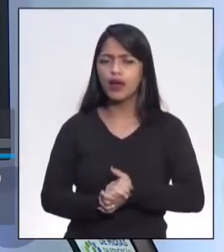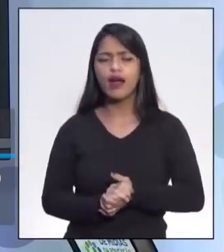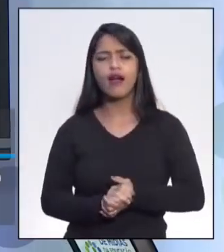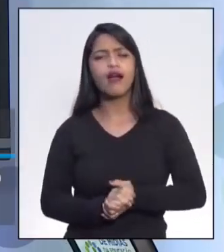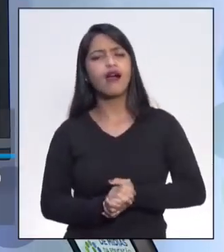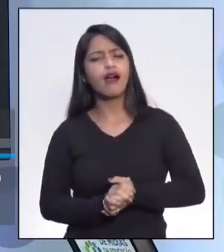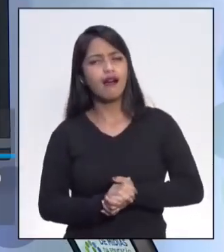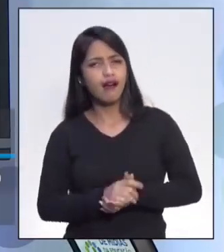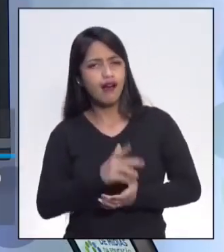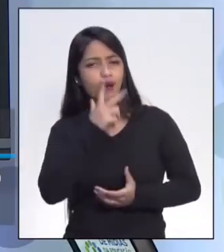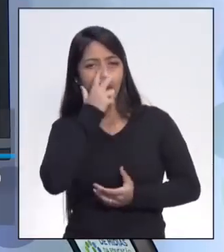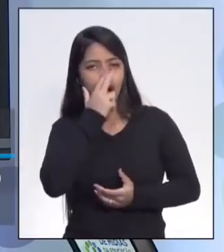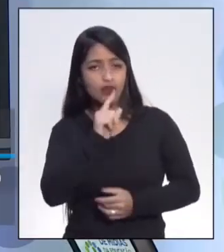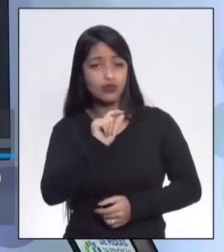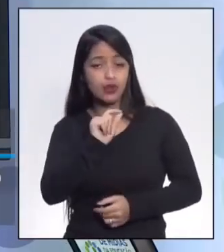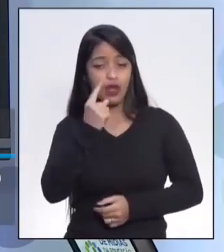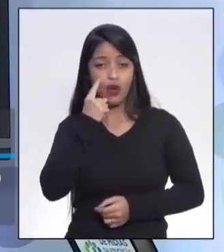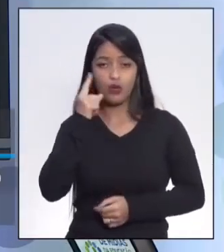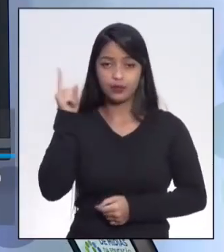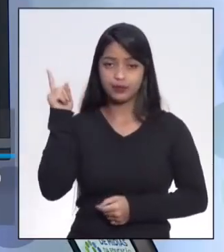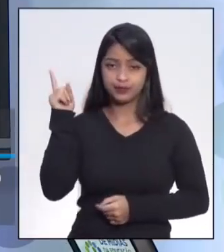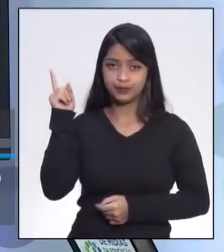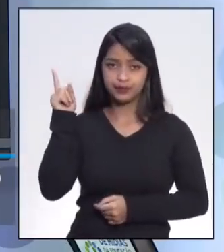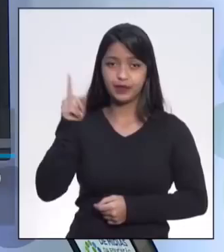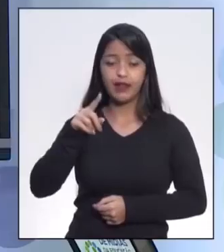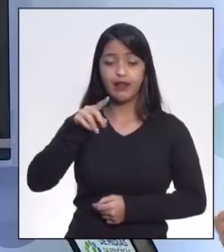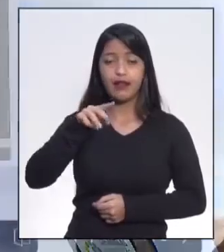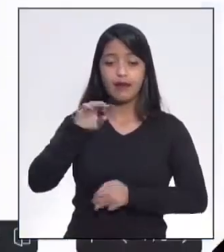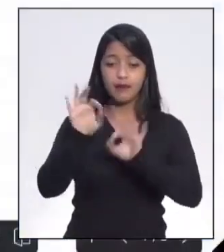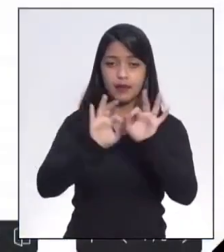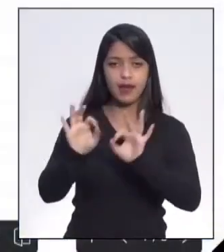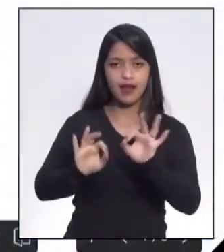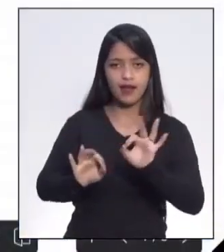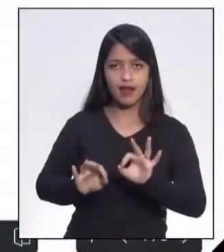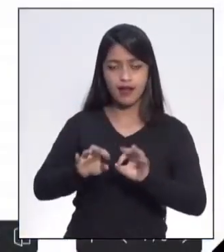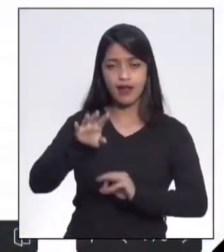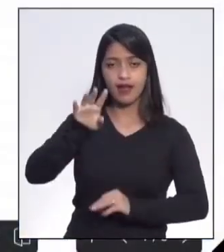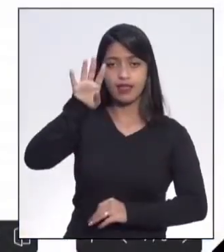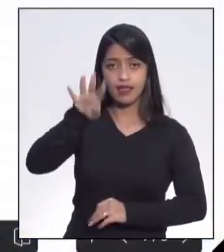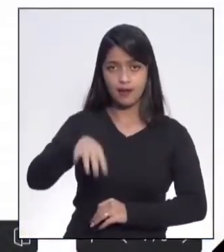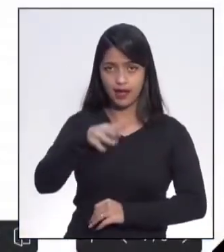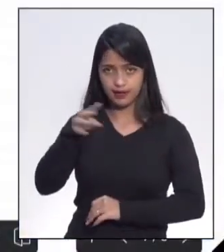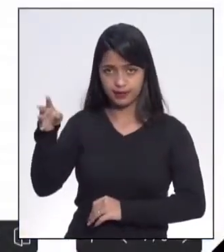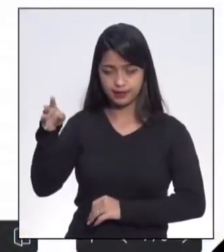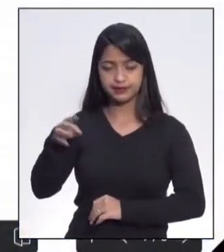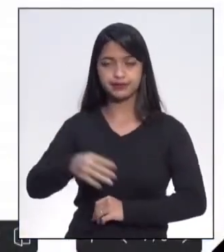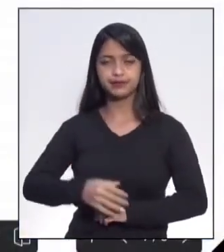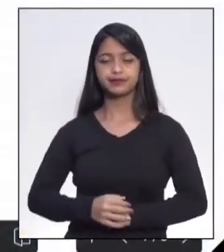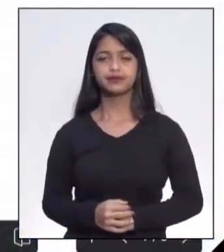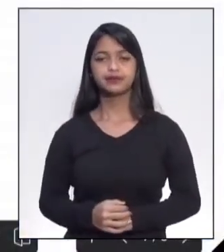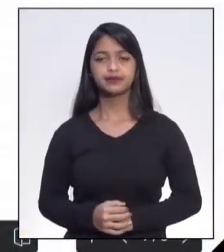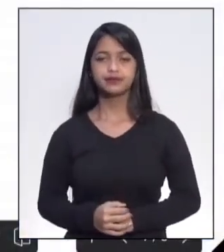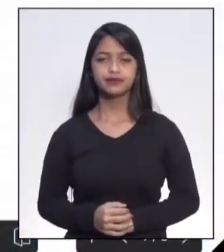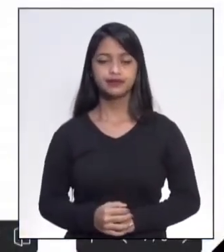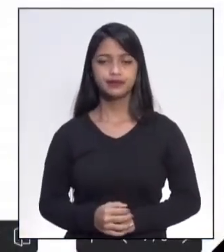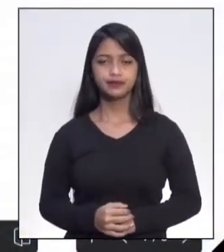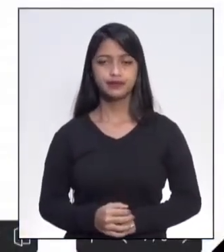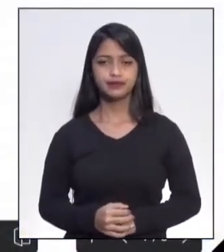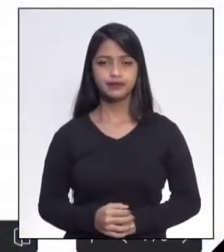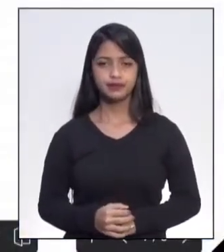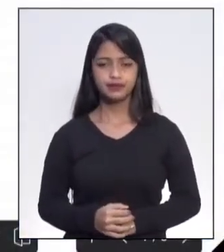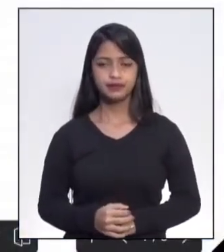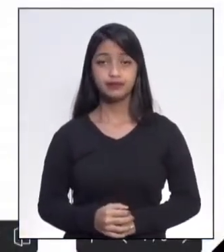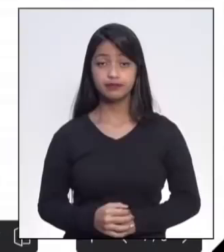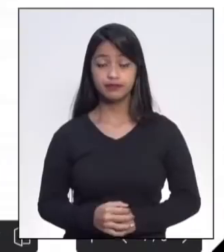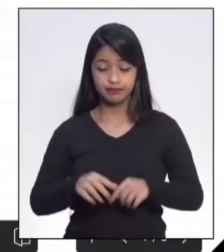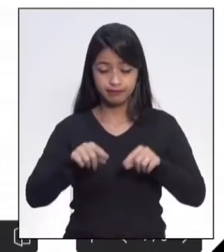nesse momento aqui em que eu monto a tabela. Né? Nesse nosso caso, realmente, o perímetro é